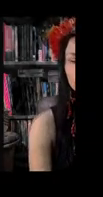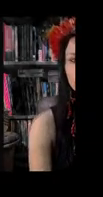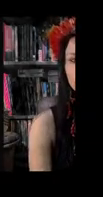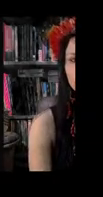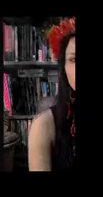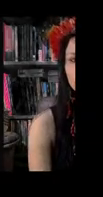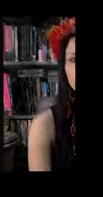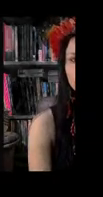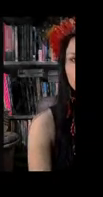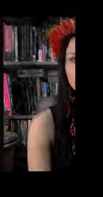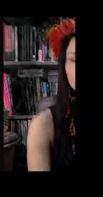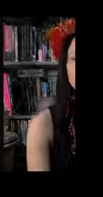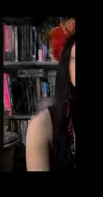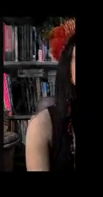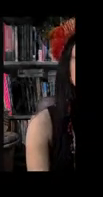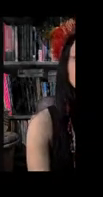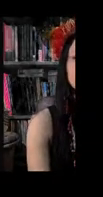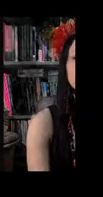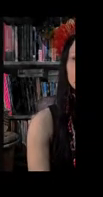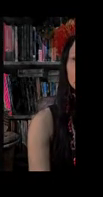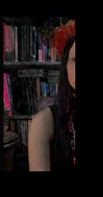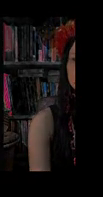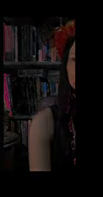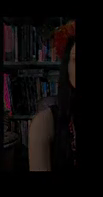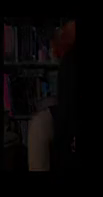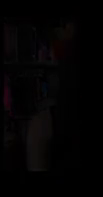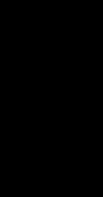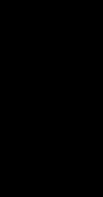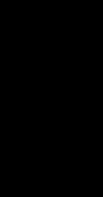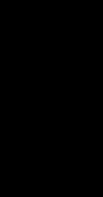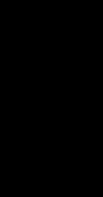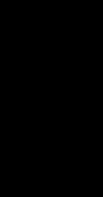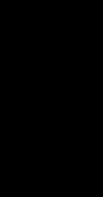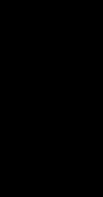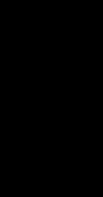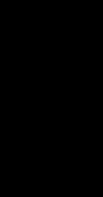@triomulheres, tá ok? Gratidão, mestra. Com você, Rui.